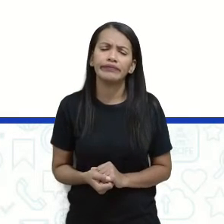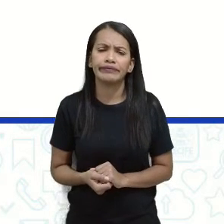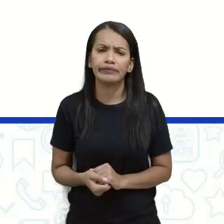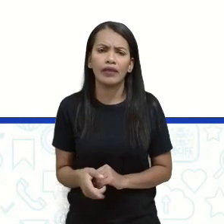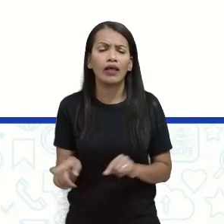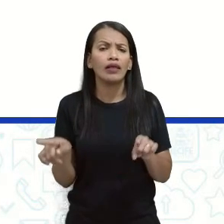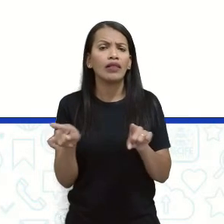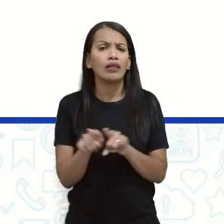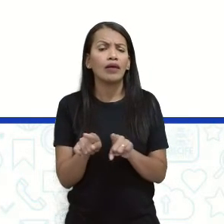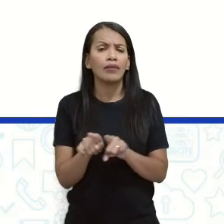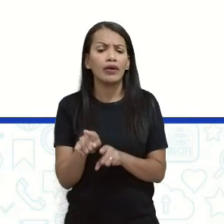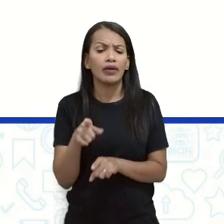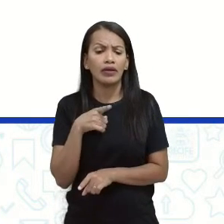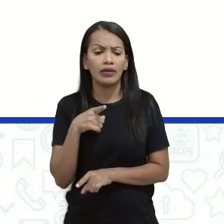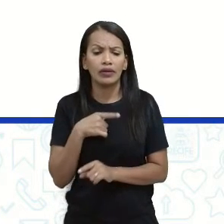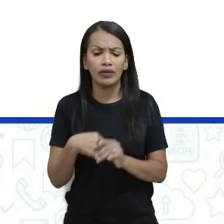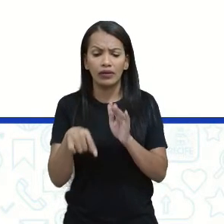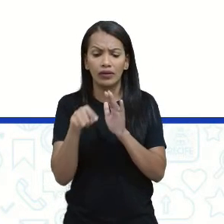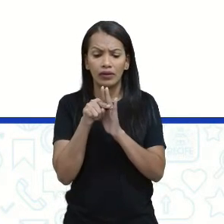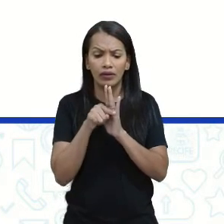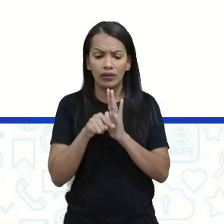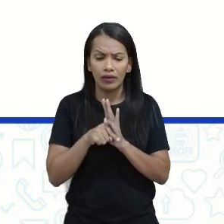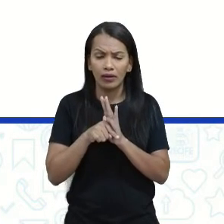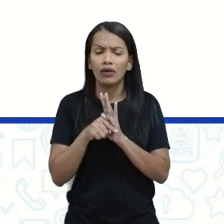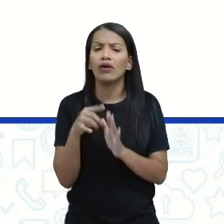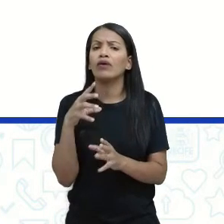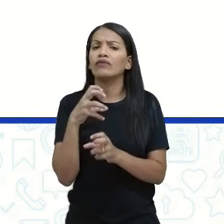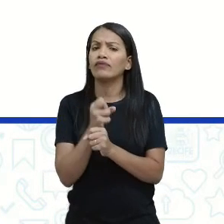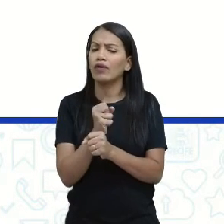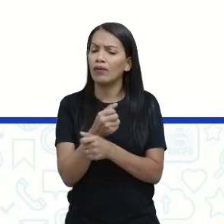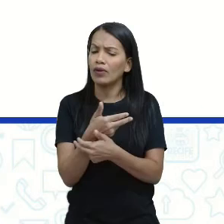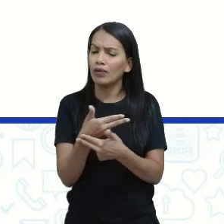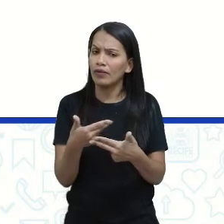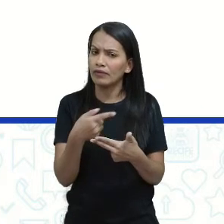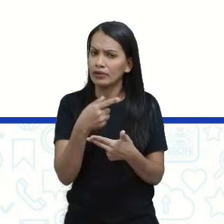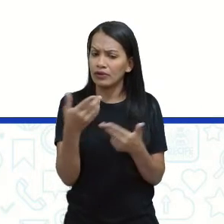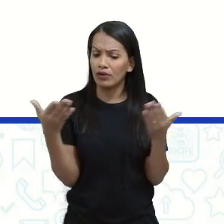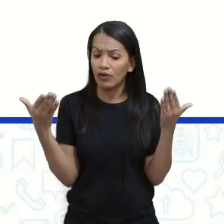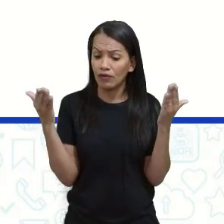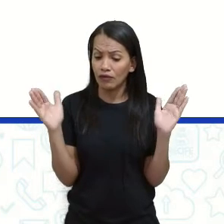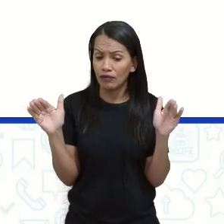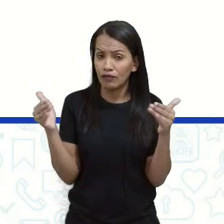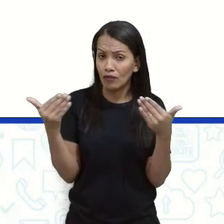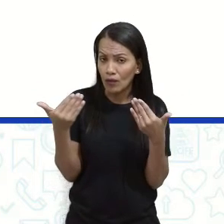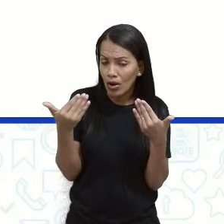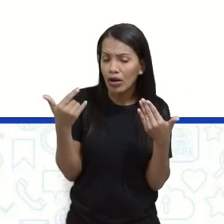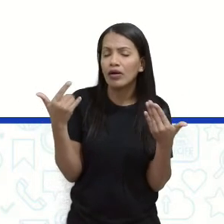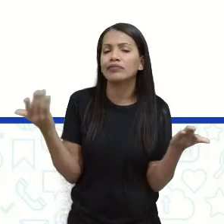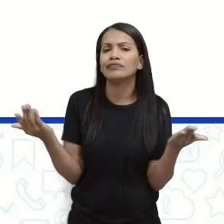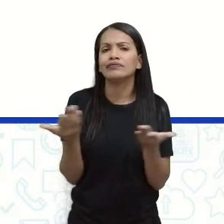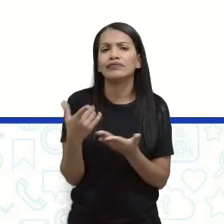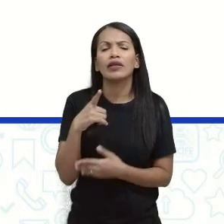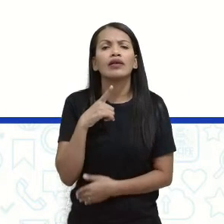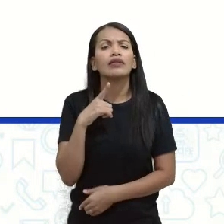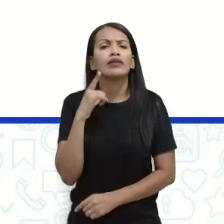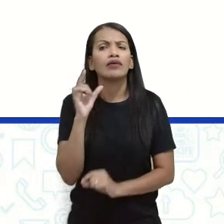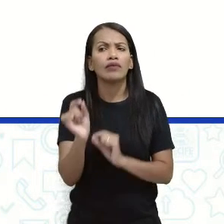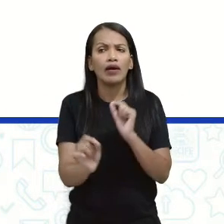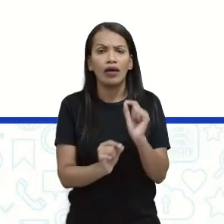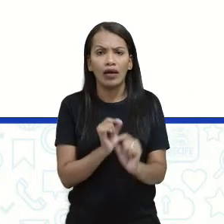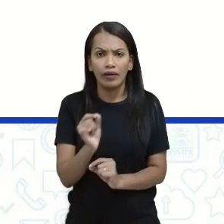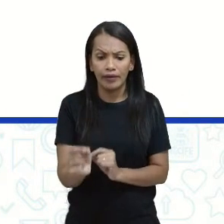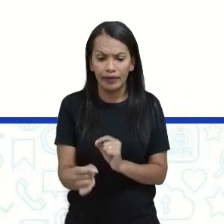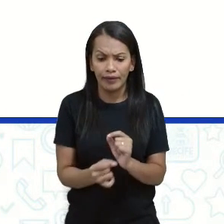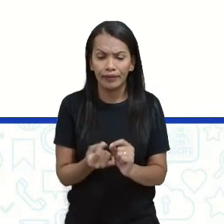eu tenho aí a relação das 5 fórmulas para vocês. Foca aqui em mim agora. Além dessas 5 fórmulas, eu tenho aqui na tela